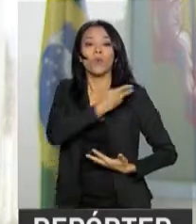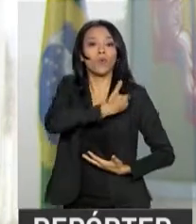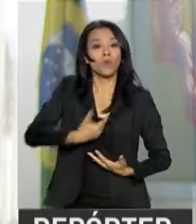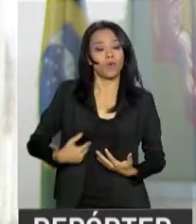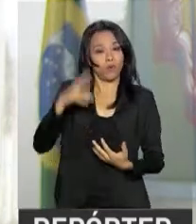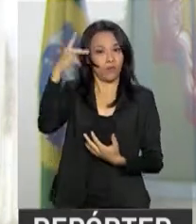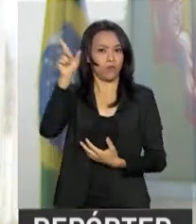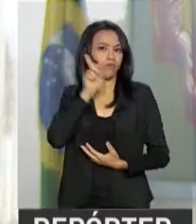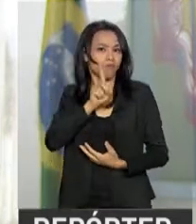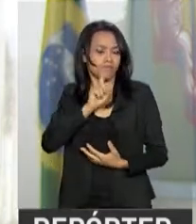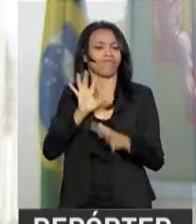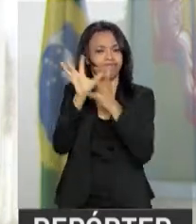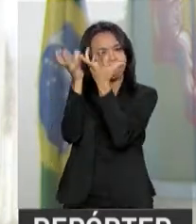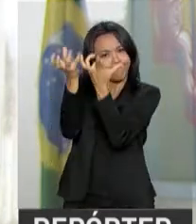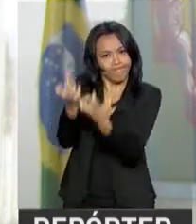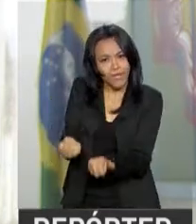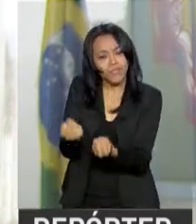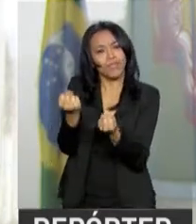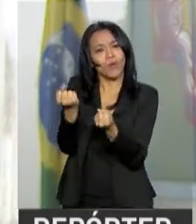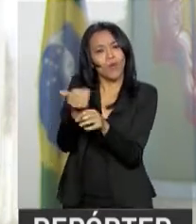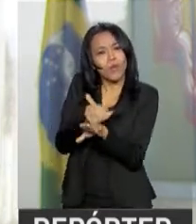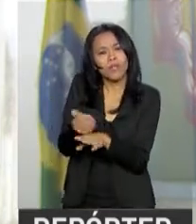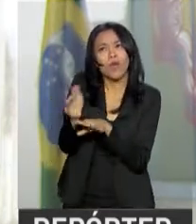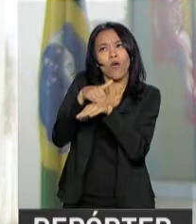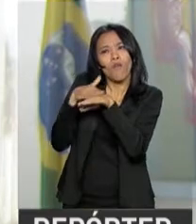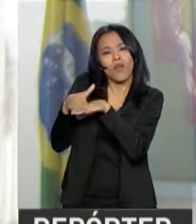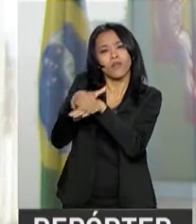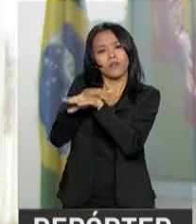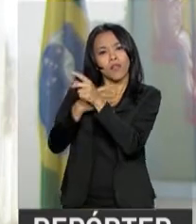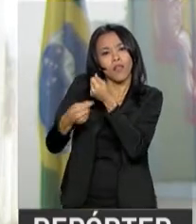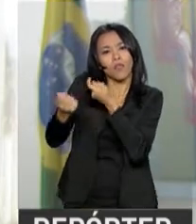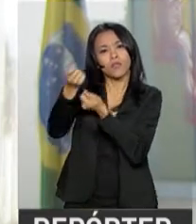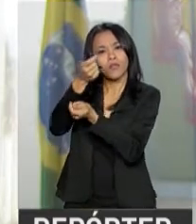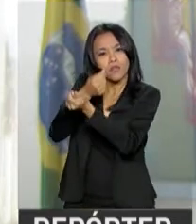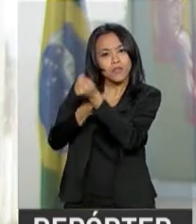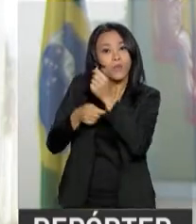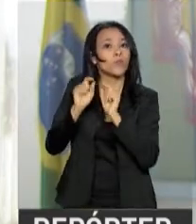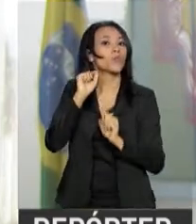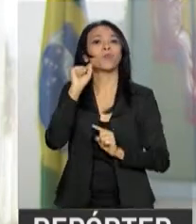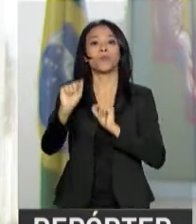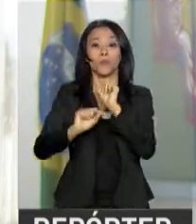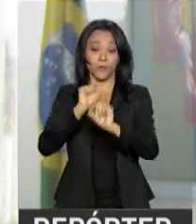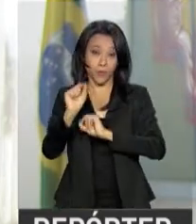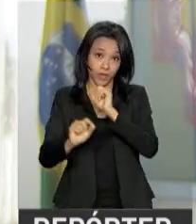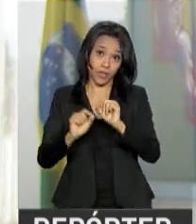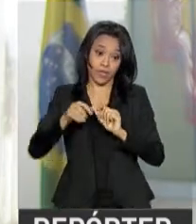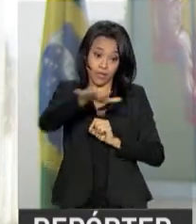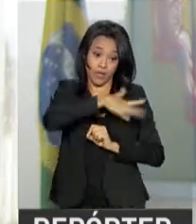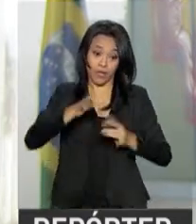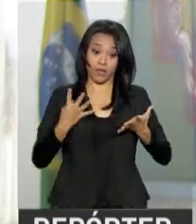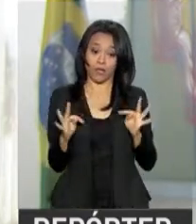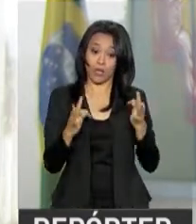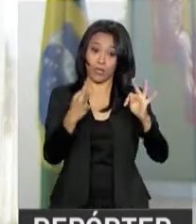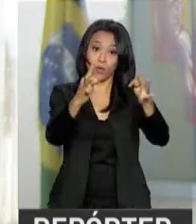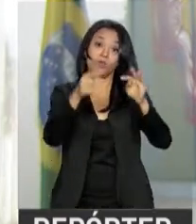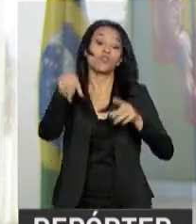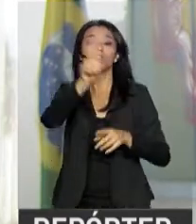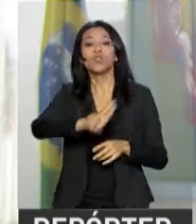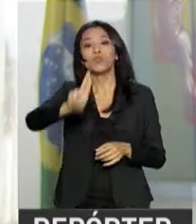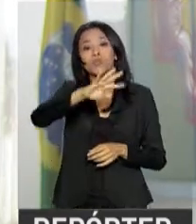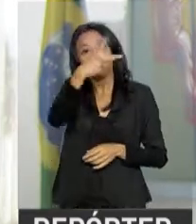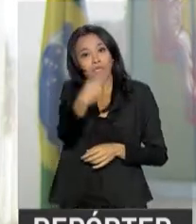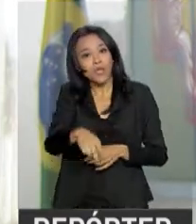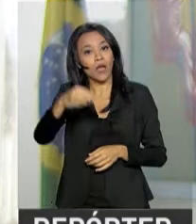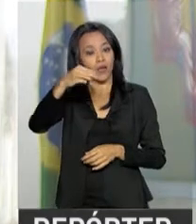estados unidos aceitou iniciar as negociações para o acordo de salvaguardas tecnológicas de utilização da